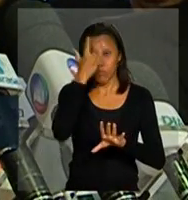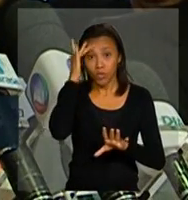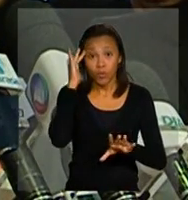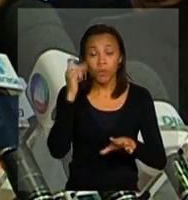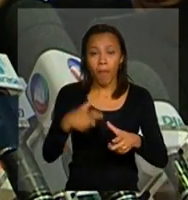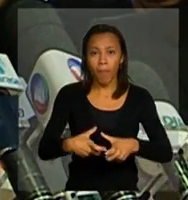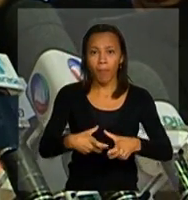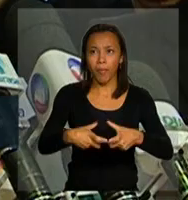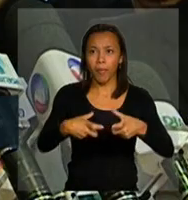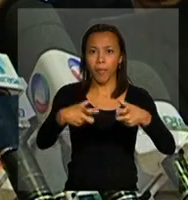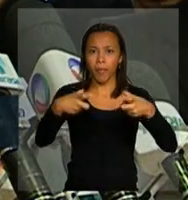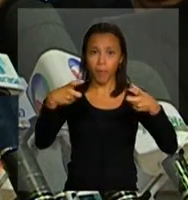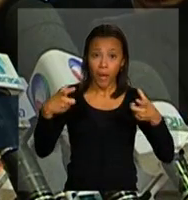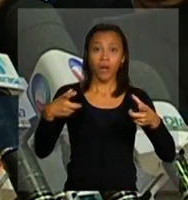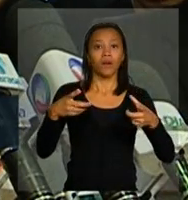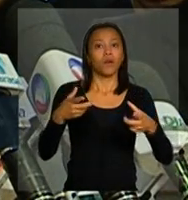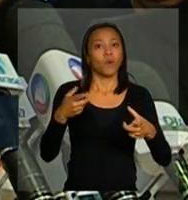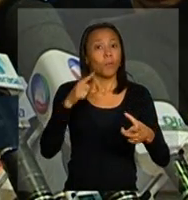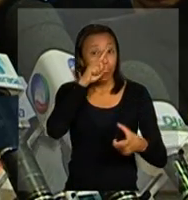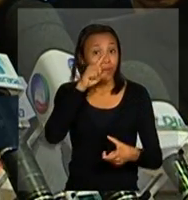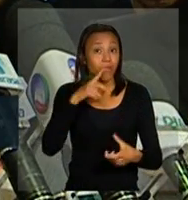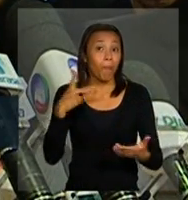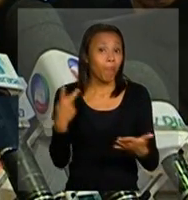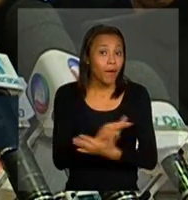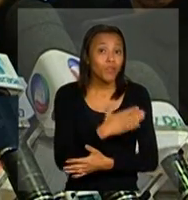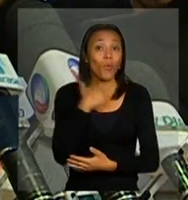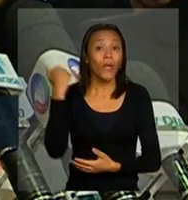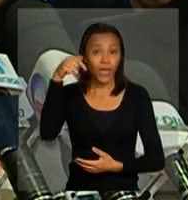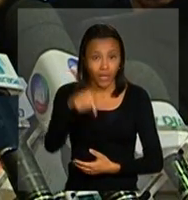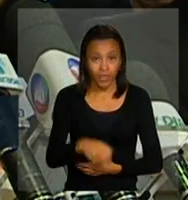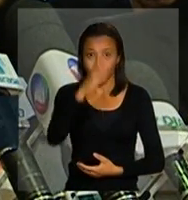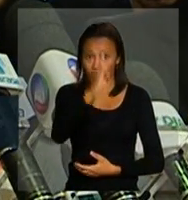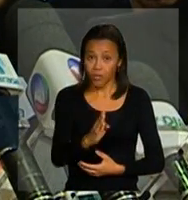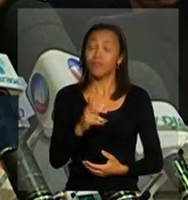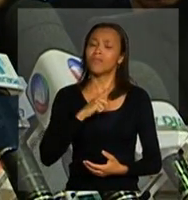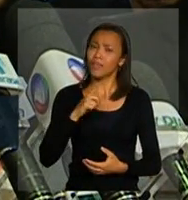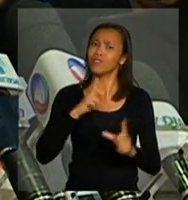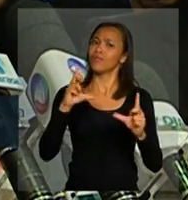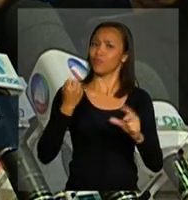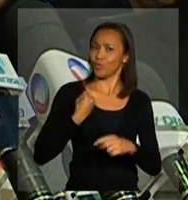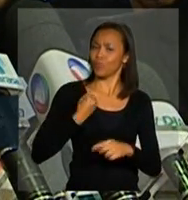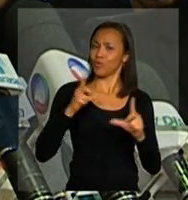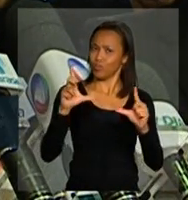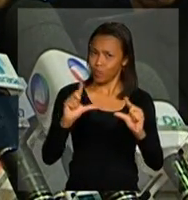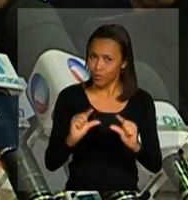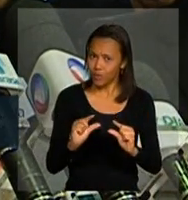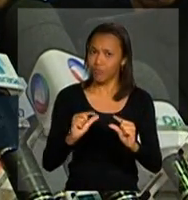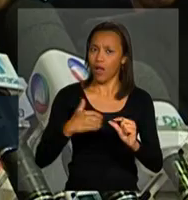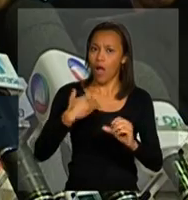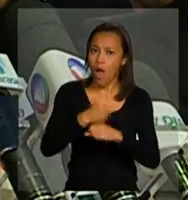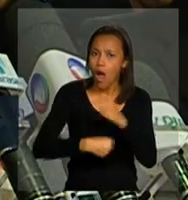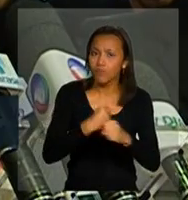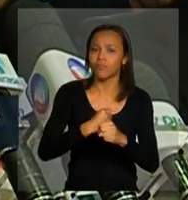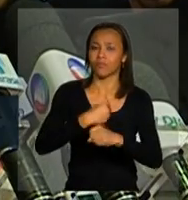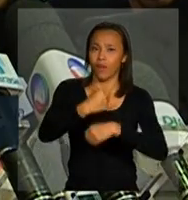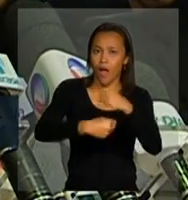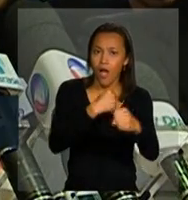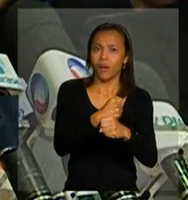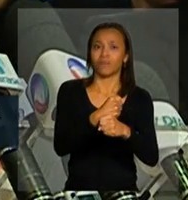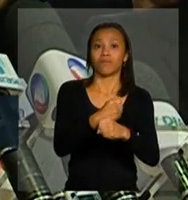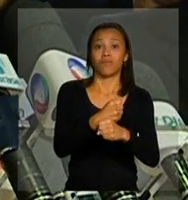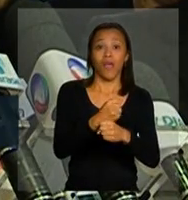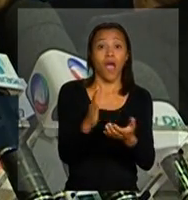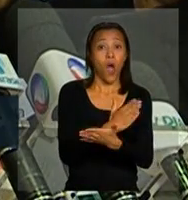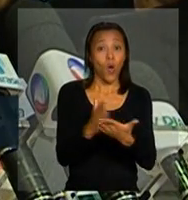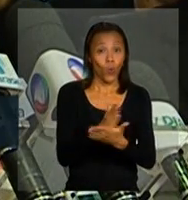que o risco de morrer pelo HIV AIDS no nosso país tem diminuído ano a ano. Alguns dados chamam muito a